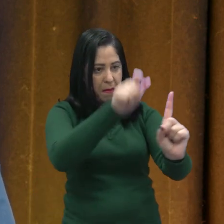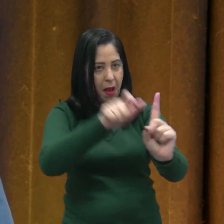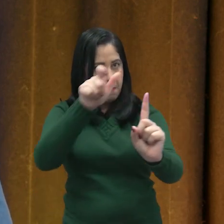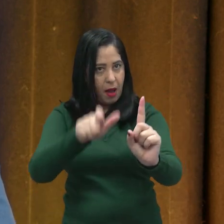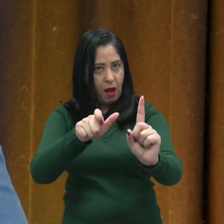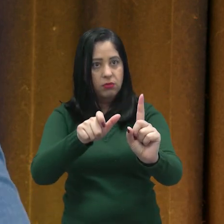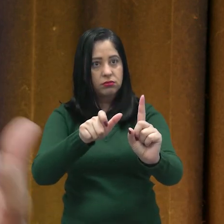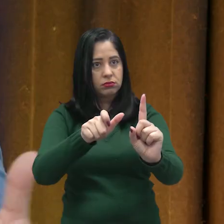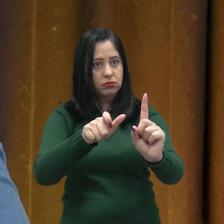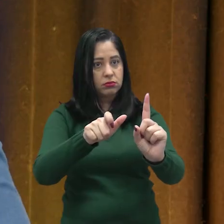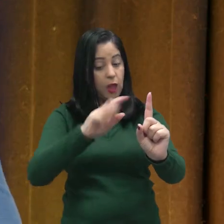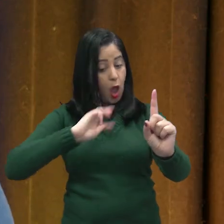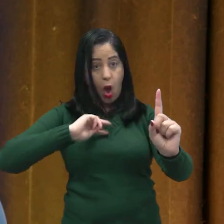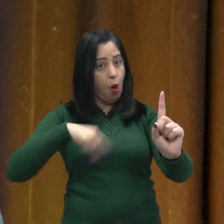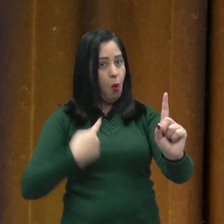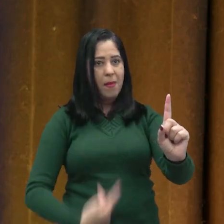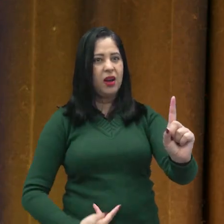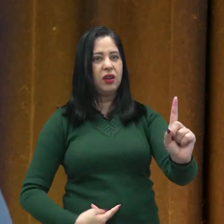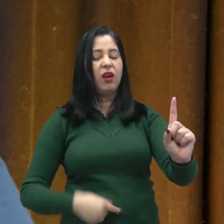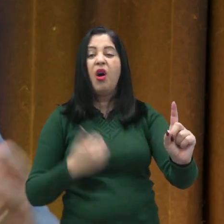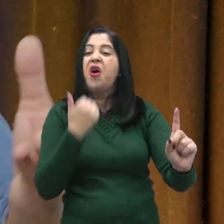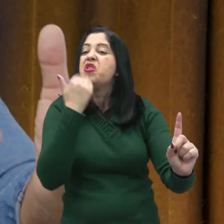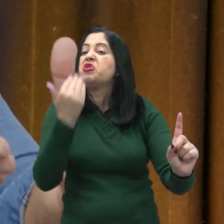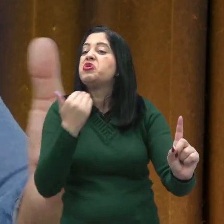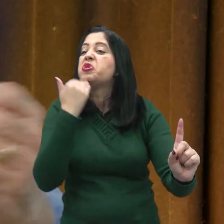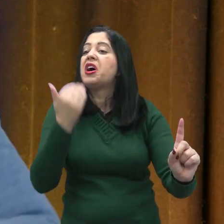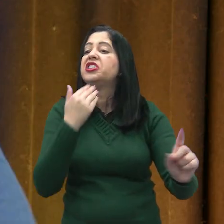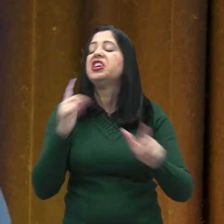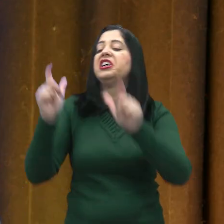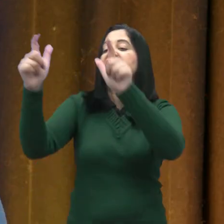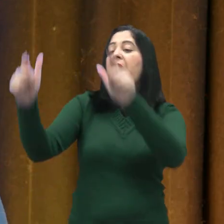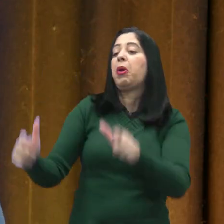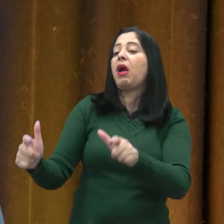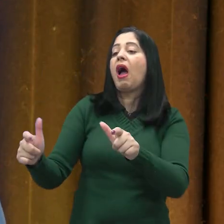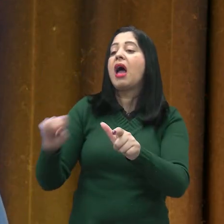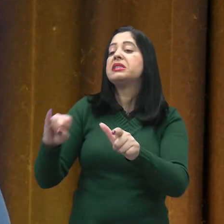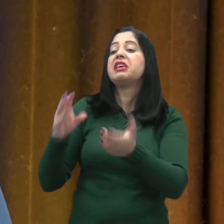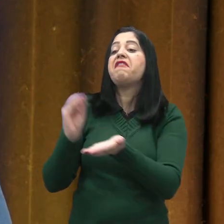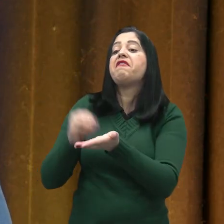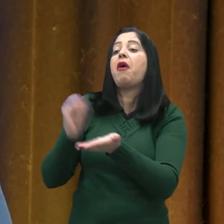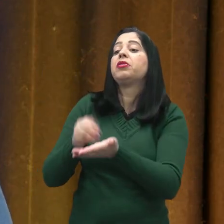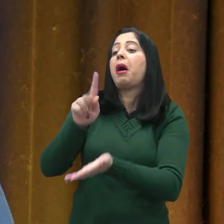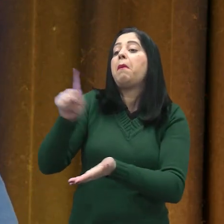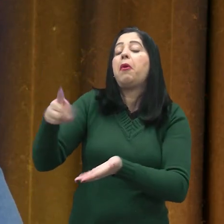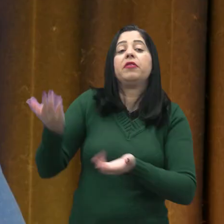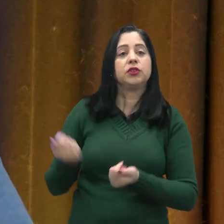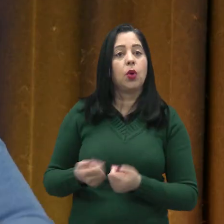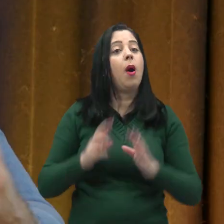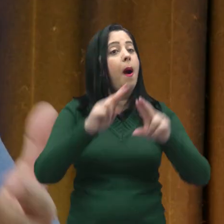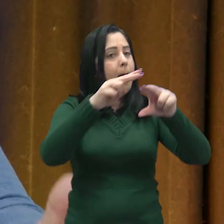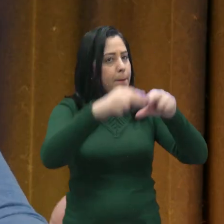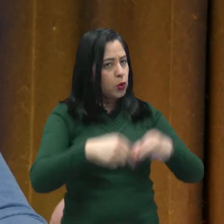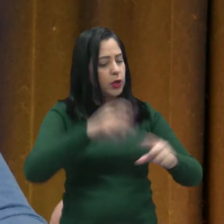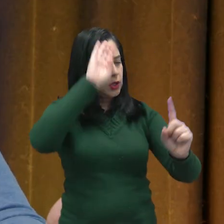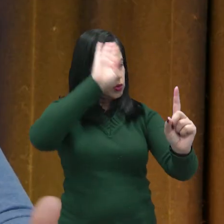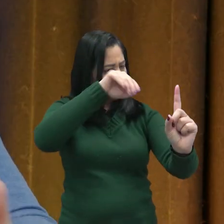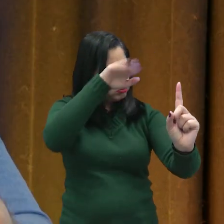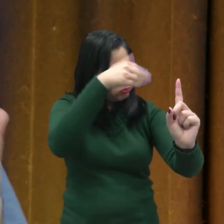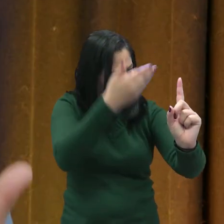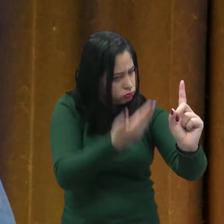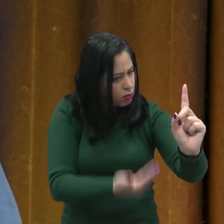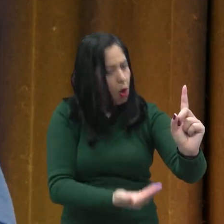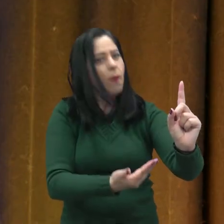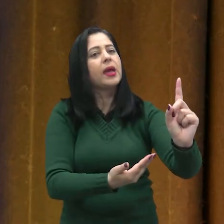pessoas, né? Não adianta eu ter parede, não adianta eu ter equipamento, se eu não tenho um profissional que faça aquilo acontecer, né? Então eu faço uma homenagem devida